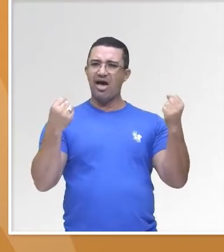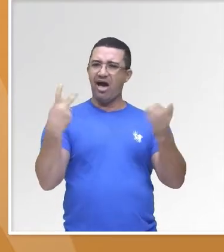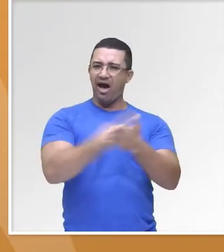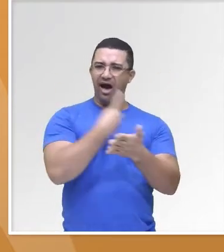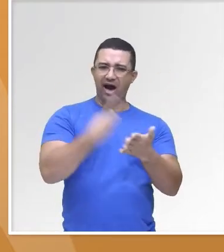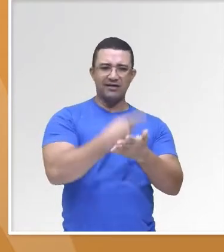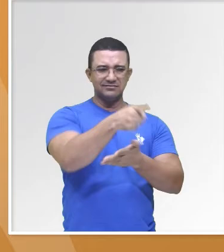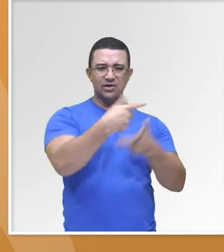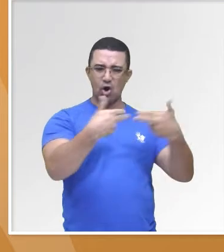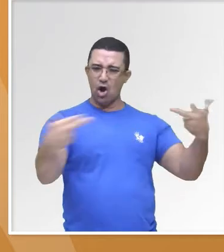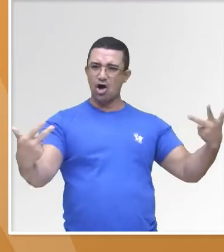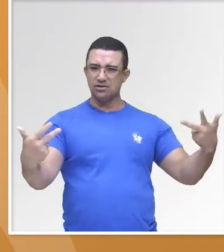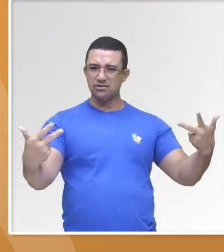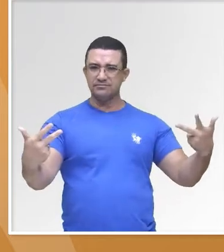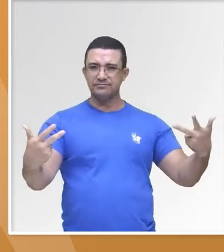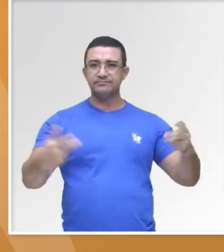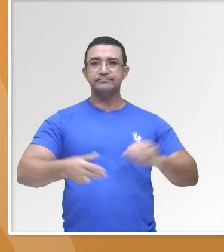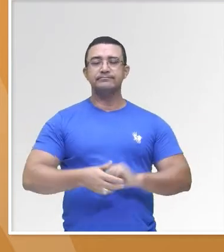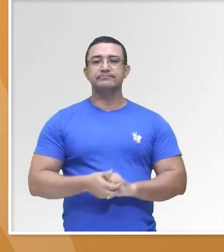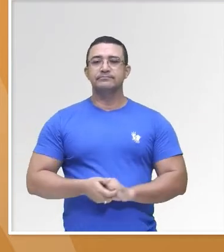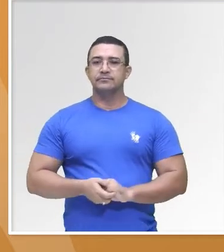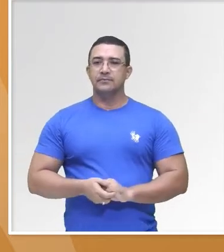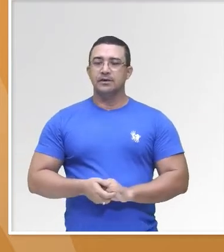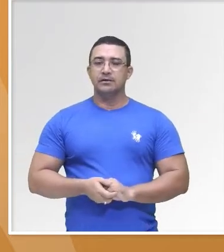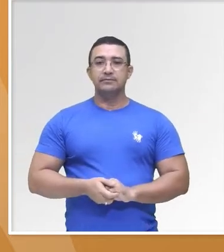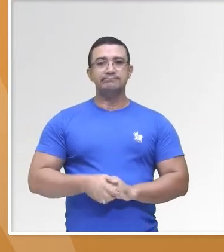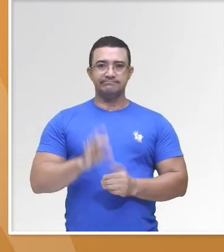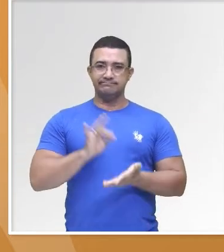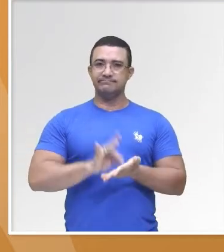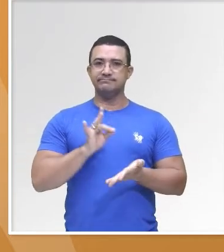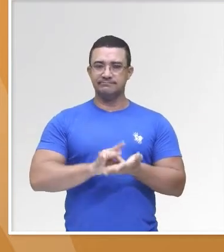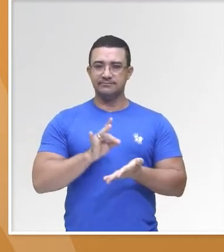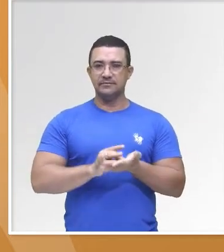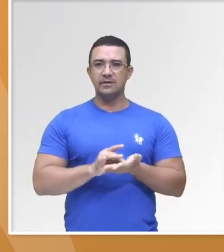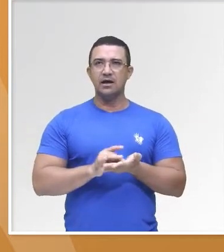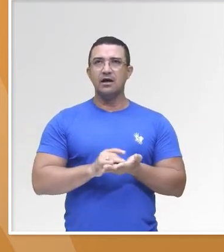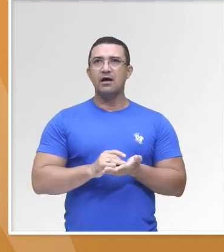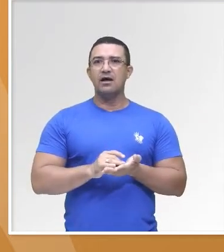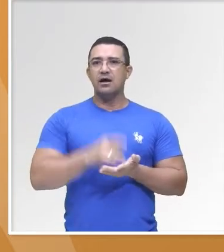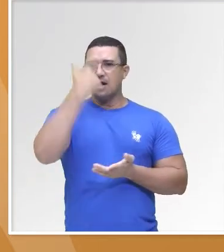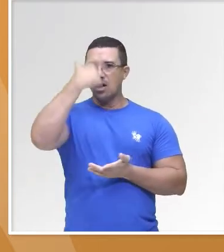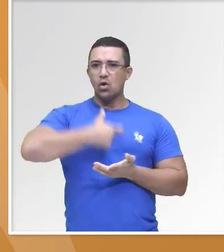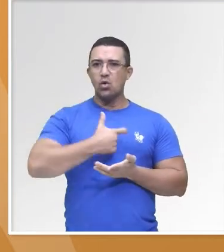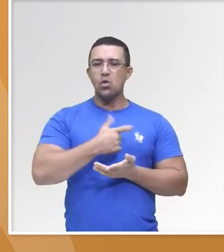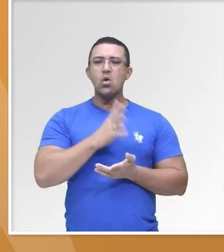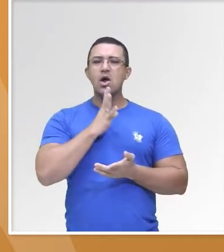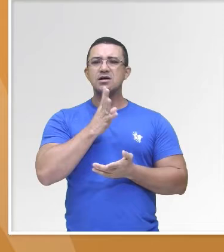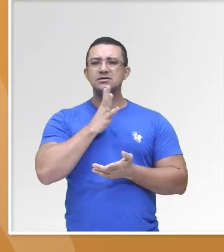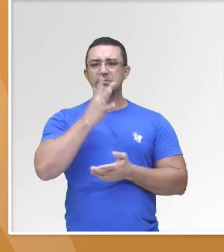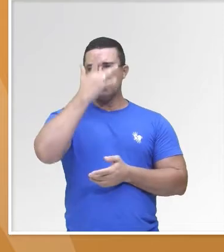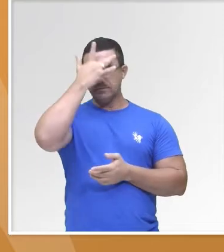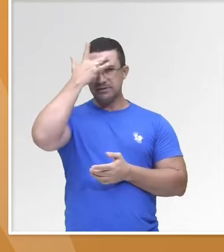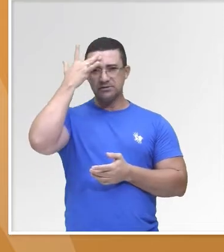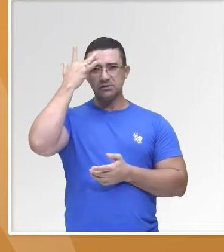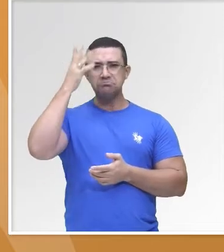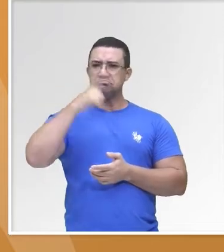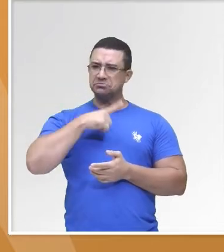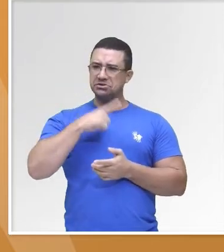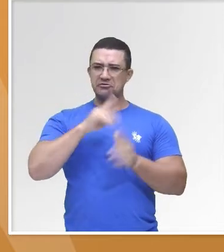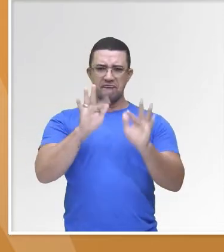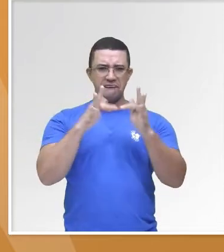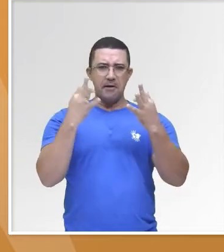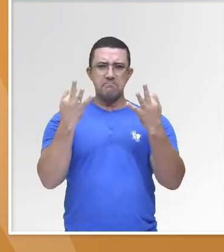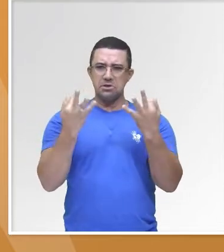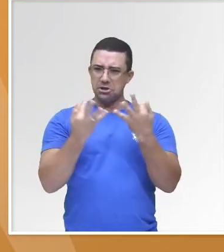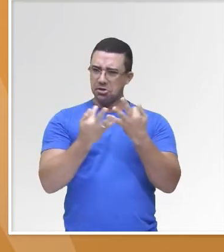muitas reflexões. Poxa, professor, é verdade. Eu conheci aqui alguém que tem uma família muito